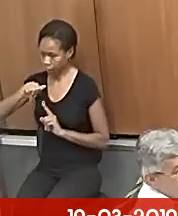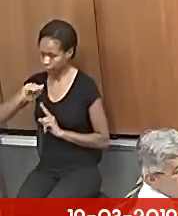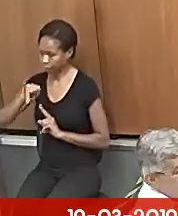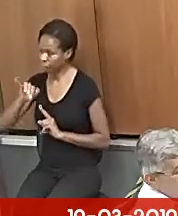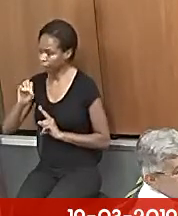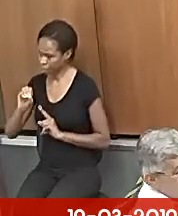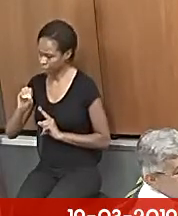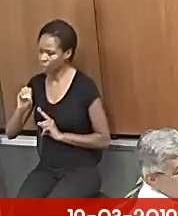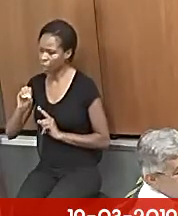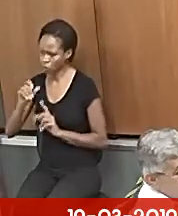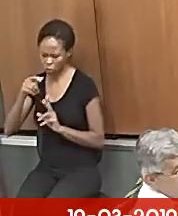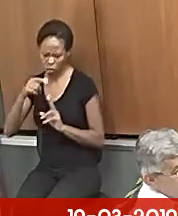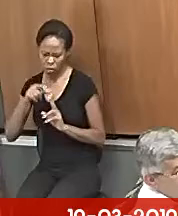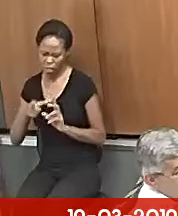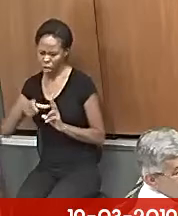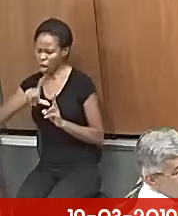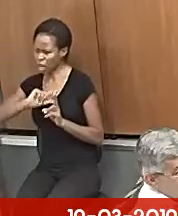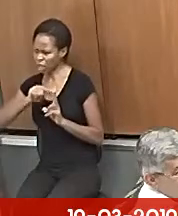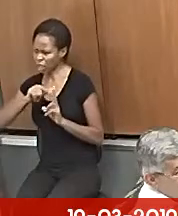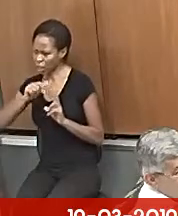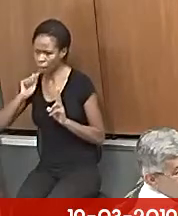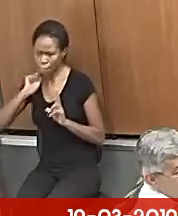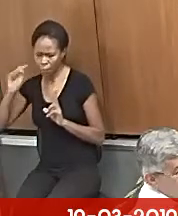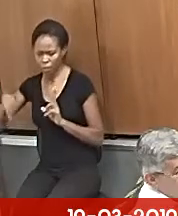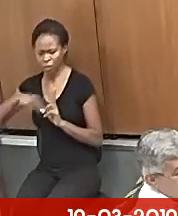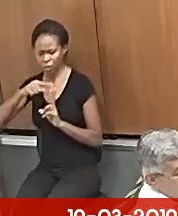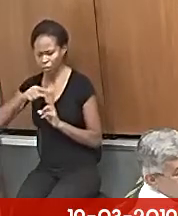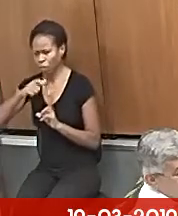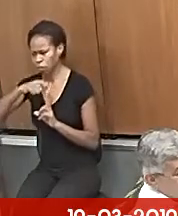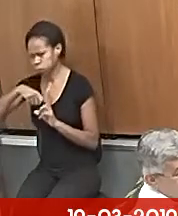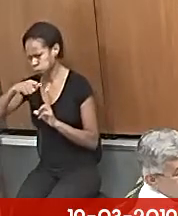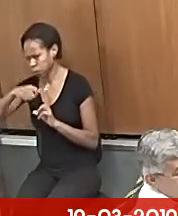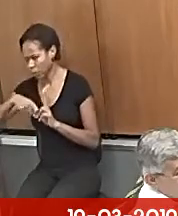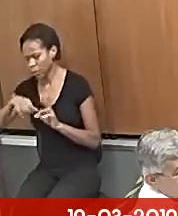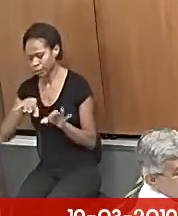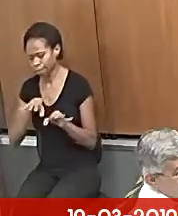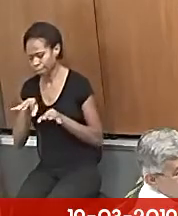temos o mês de abril aí pra convidá la plata e fechamento